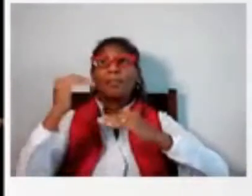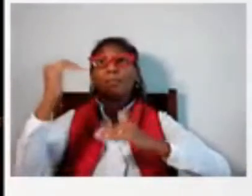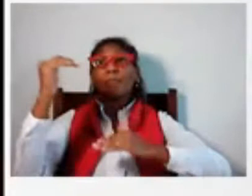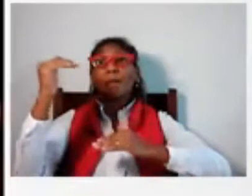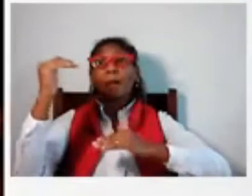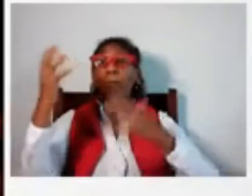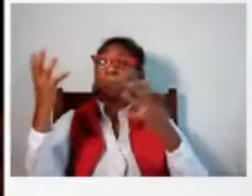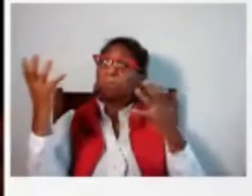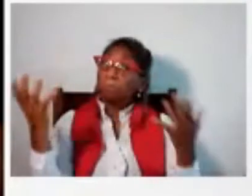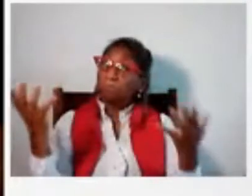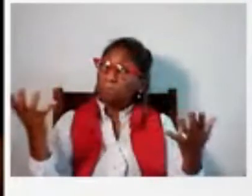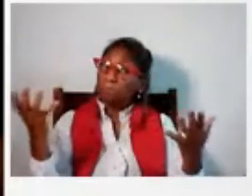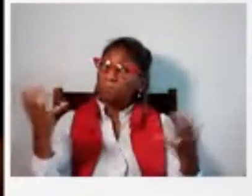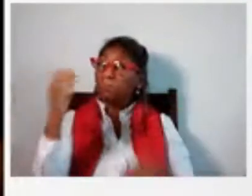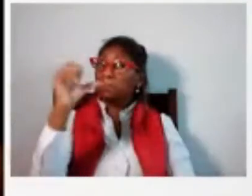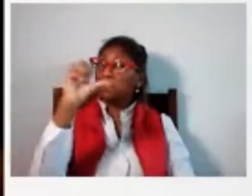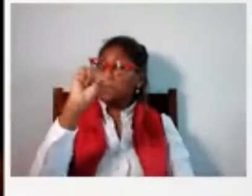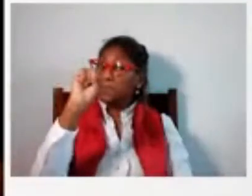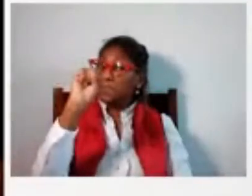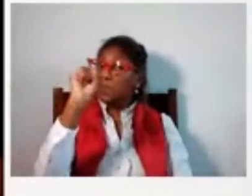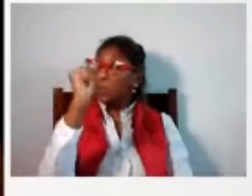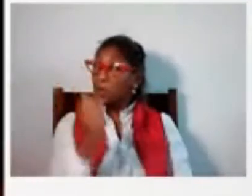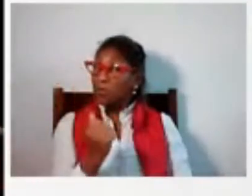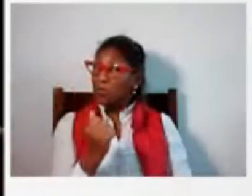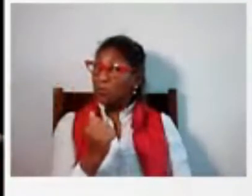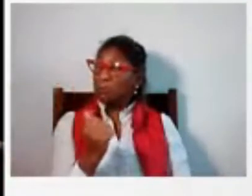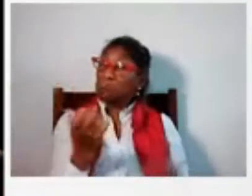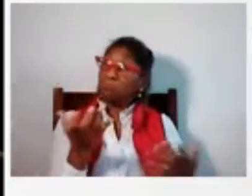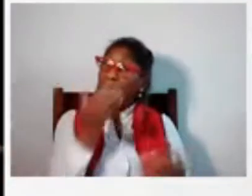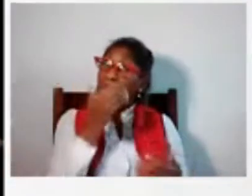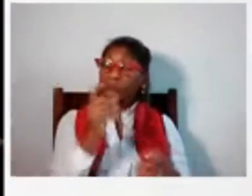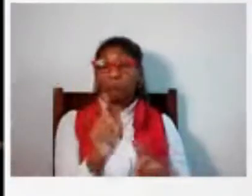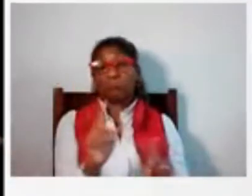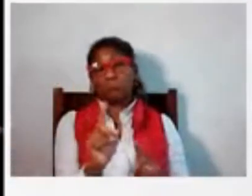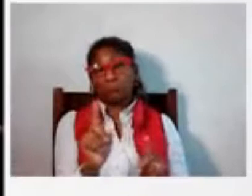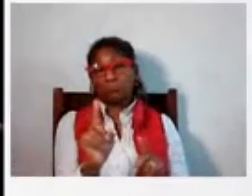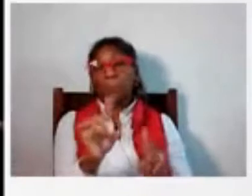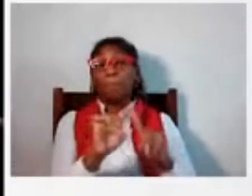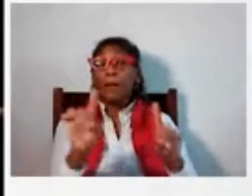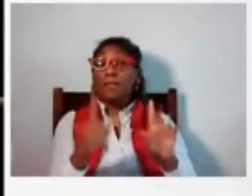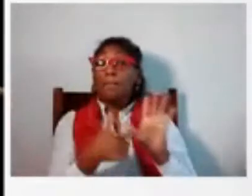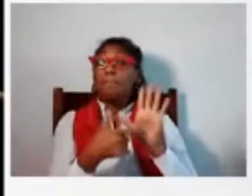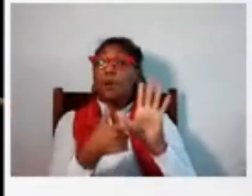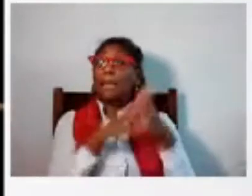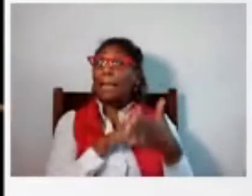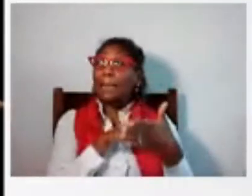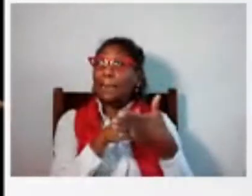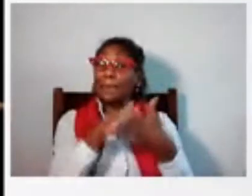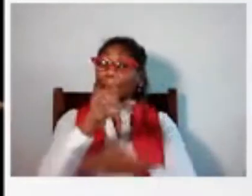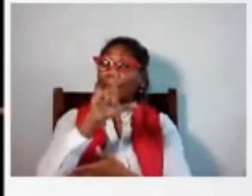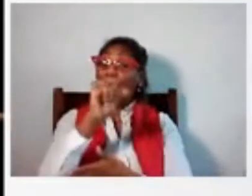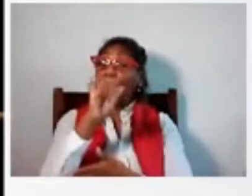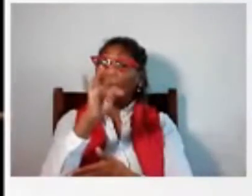região missioneira e isso também lá em Santo Ângelo, embora alguns indicadores, no limite, acabaram